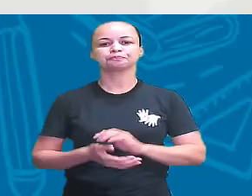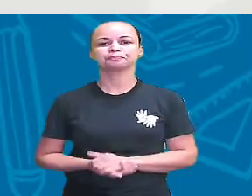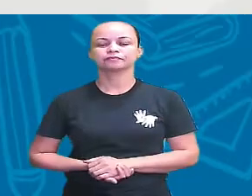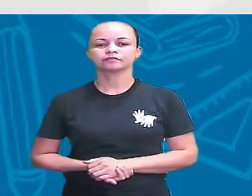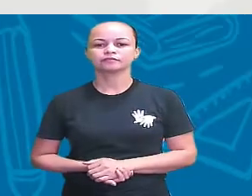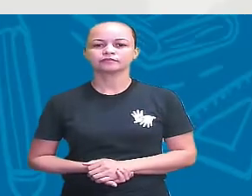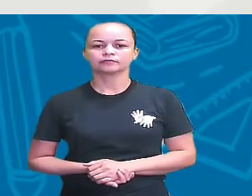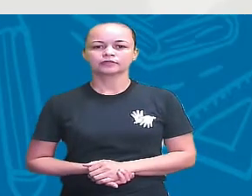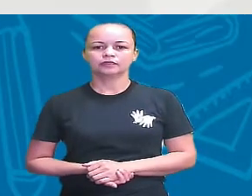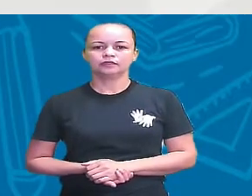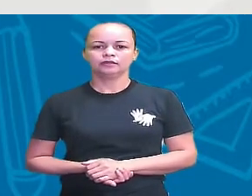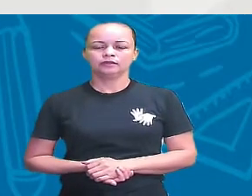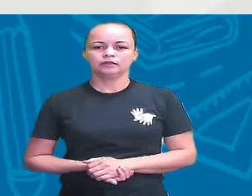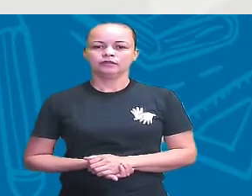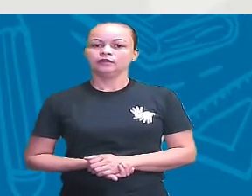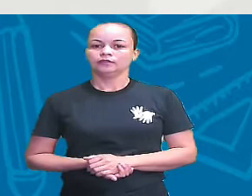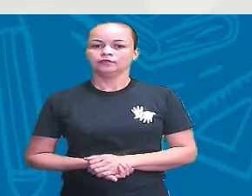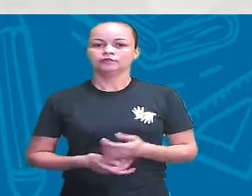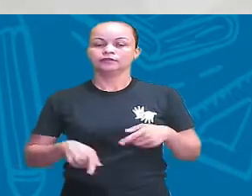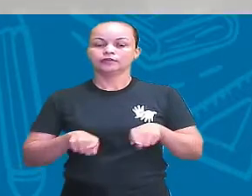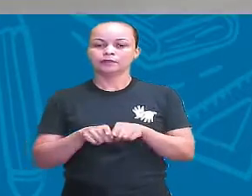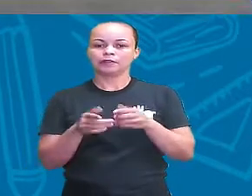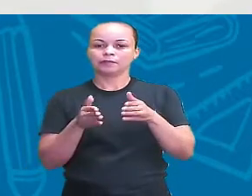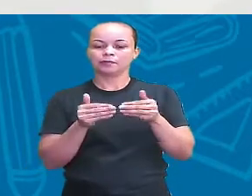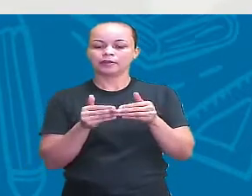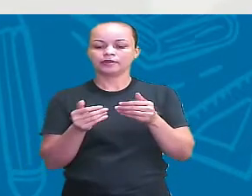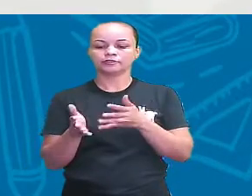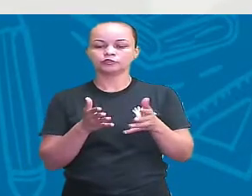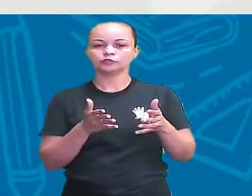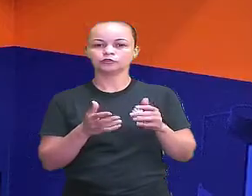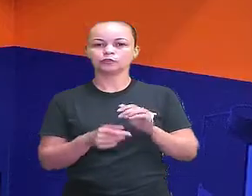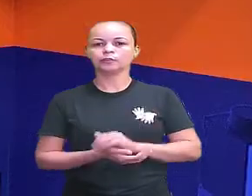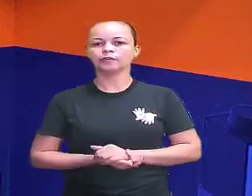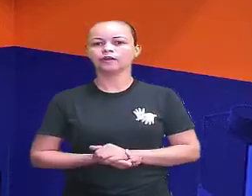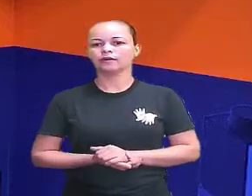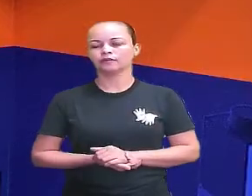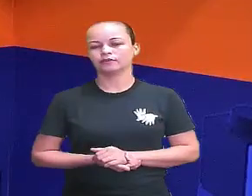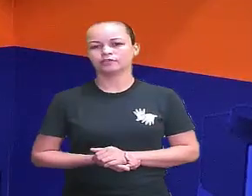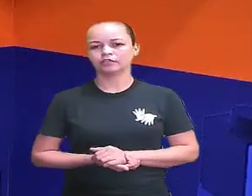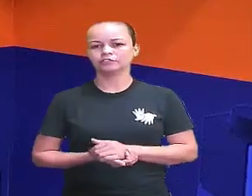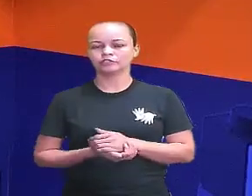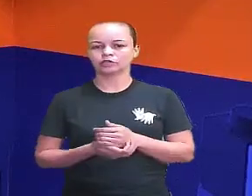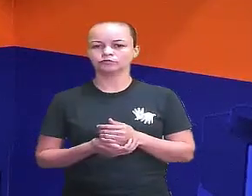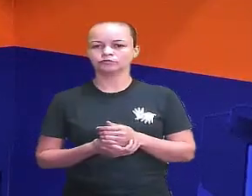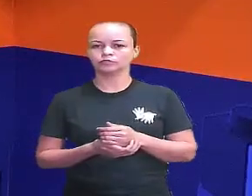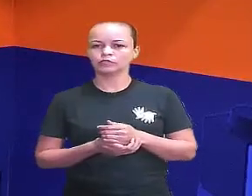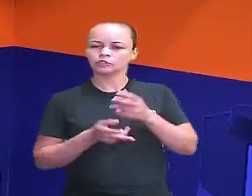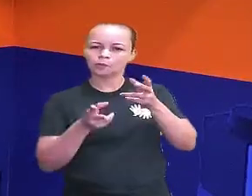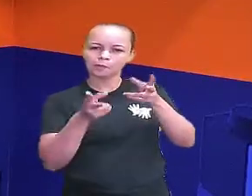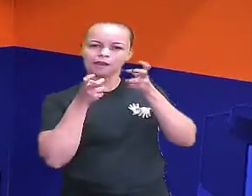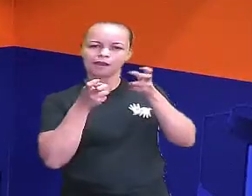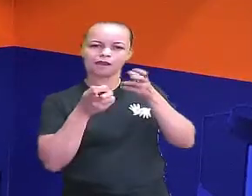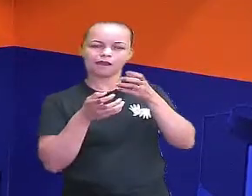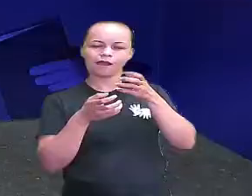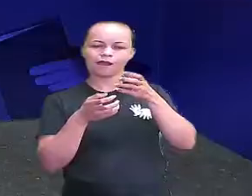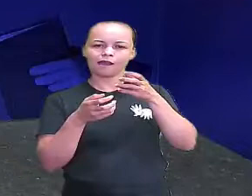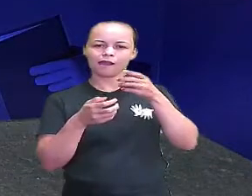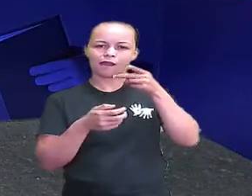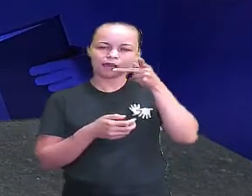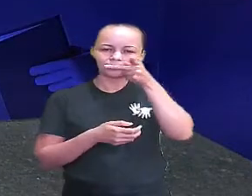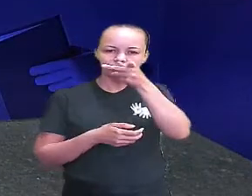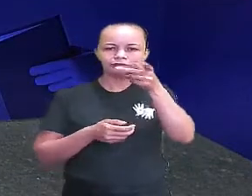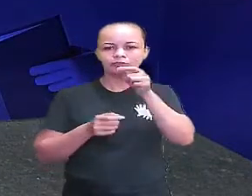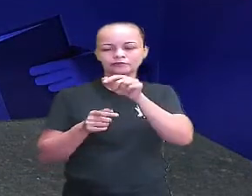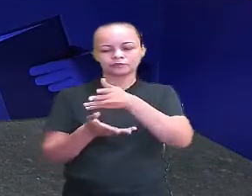comigo. Já vou pedir para a produção justamente chamar a atenção de vocês, e aqui